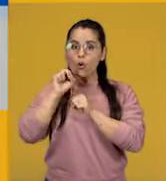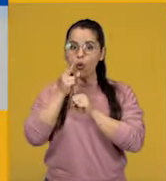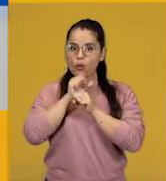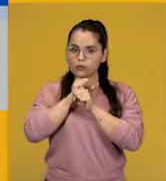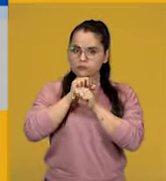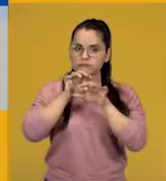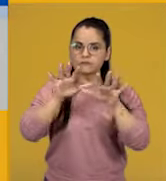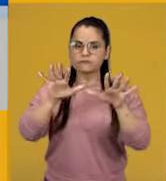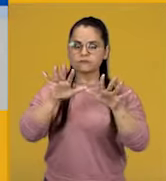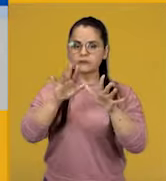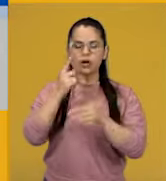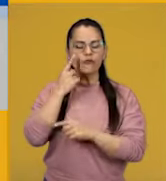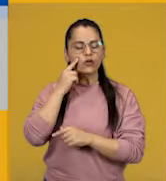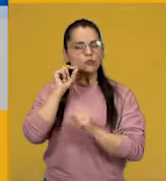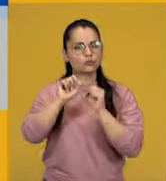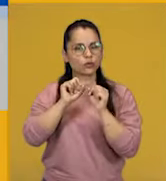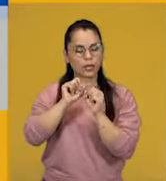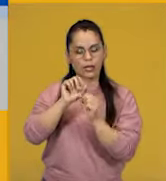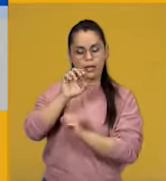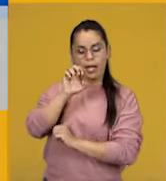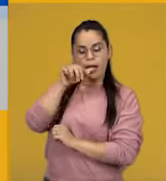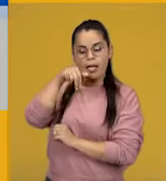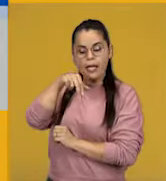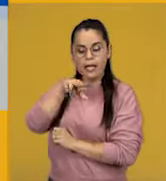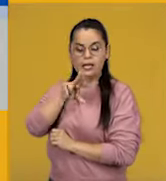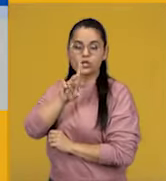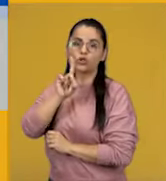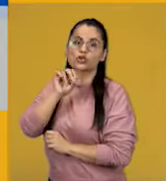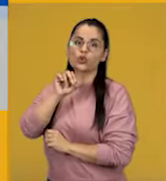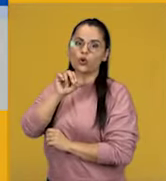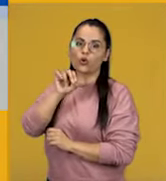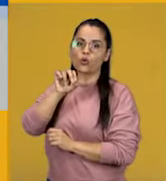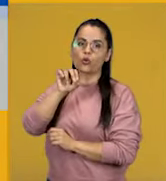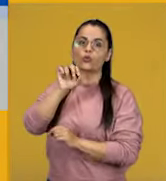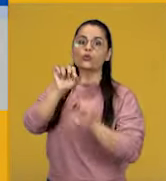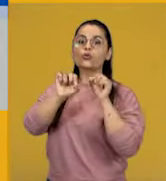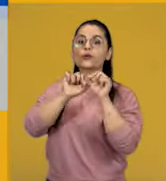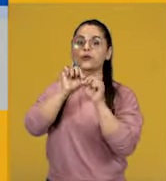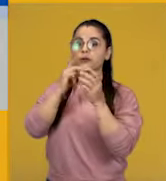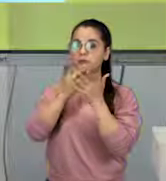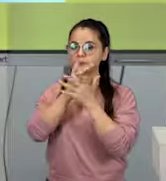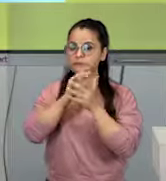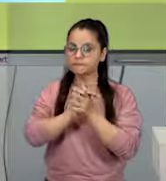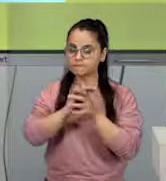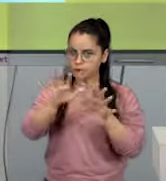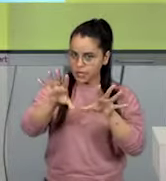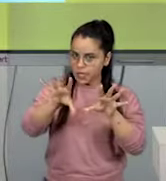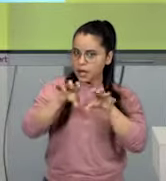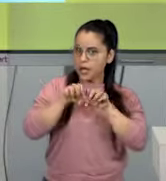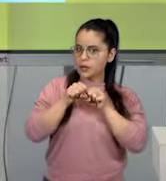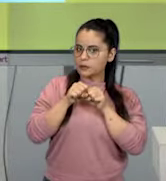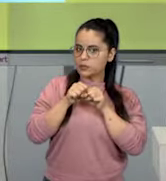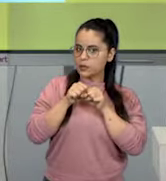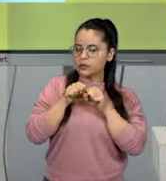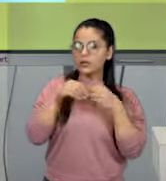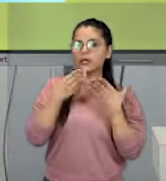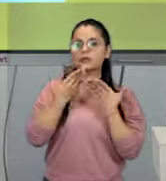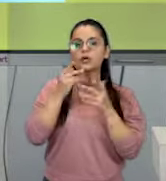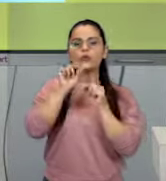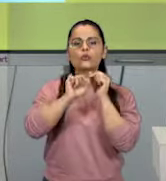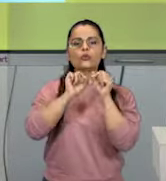então nós já Vimos que na reação endotérmica o calor é absorvido bom então o que que é uma